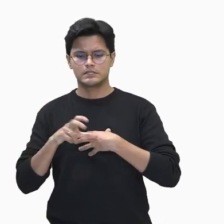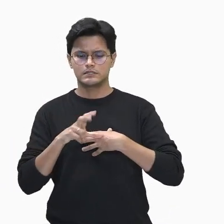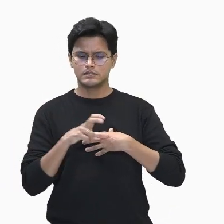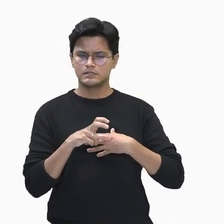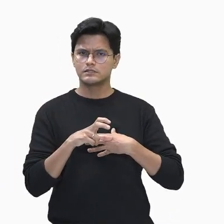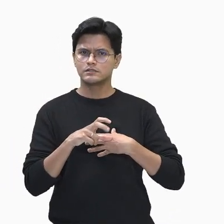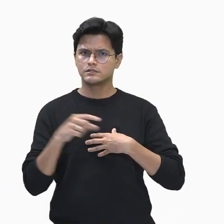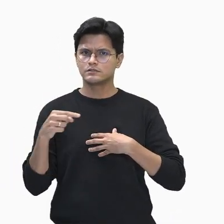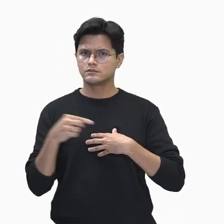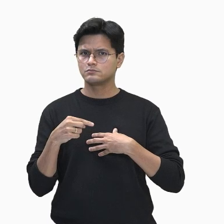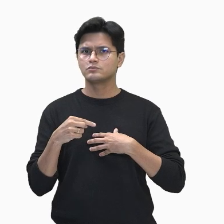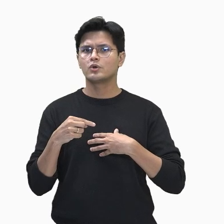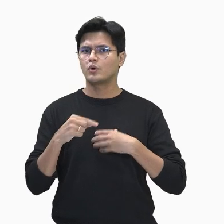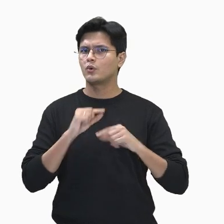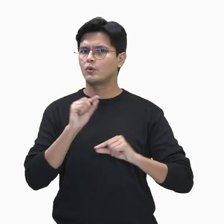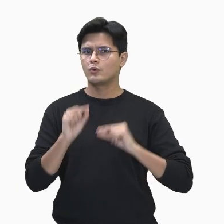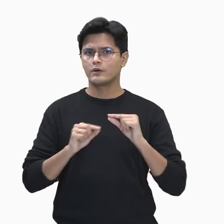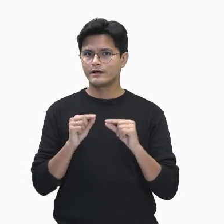são o quê?